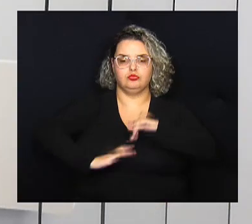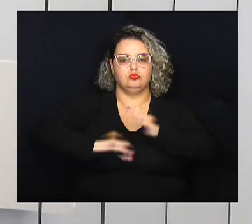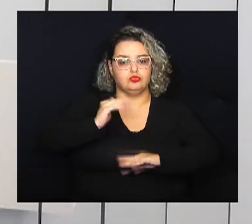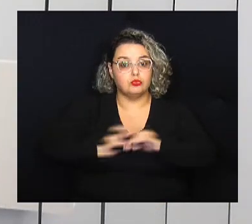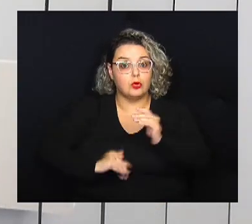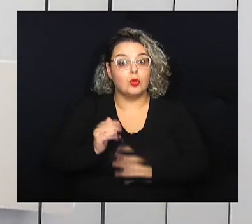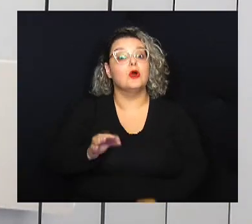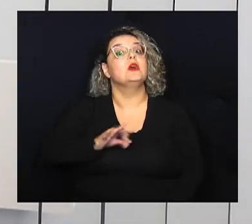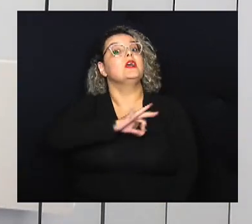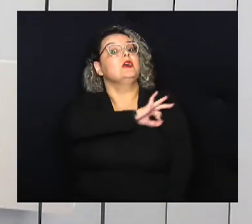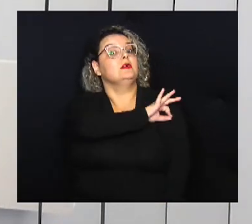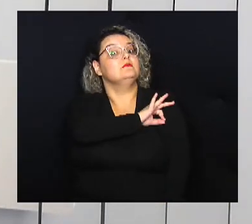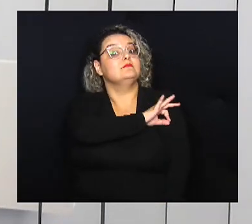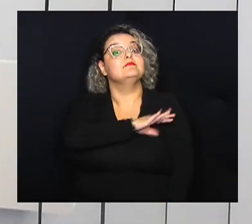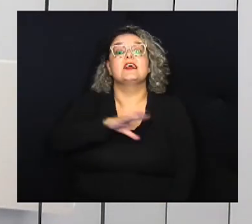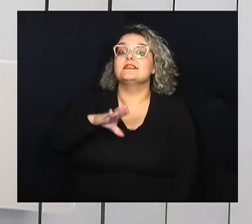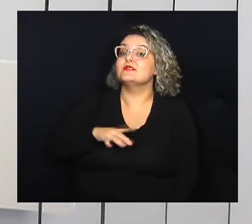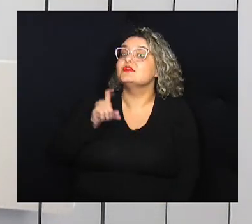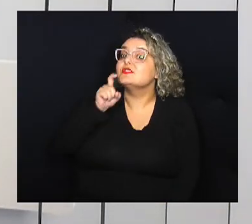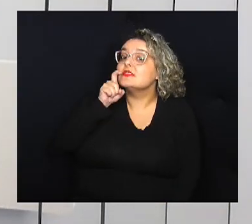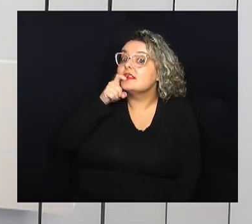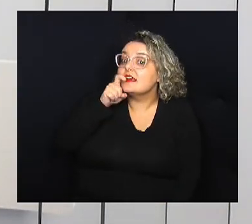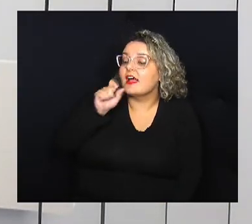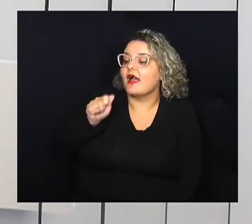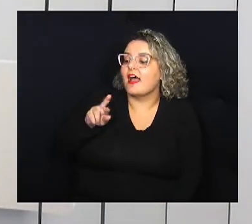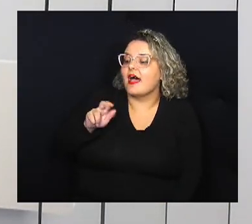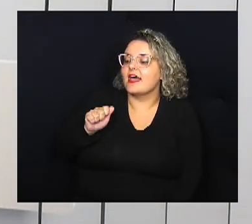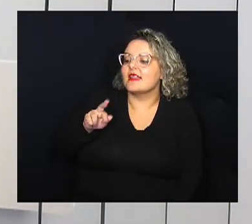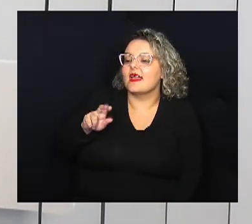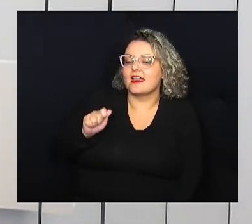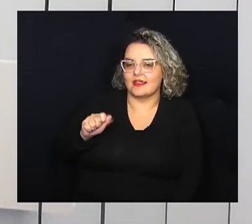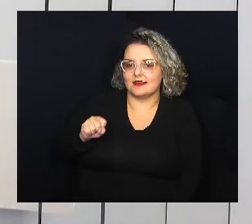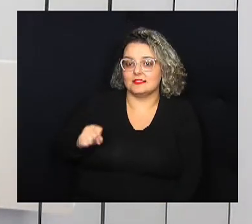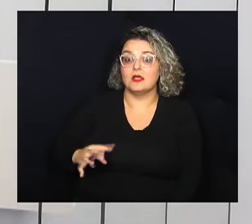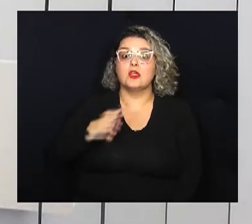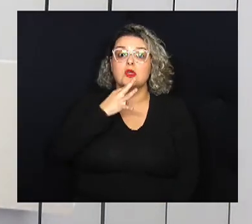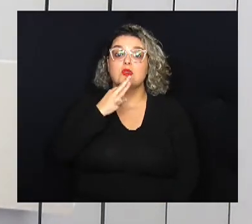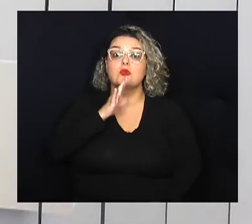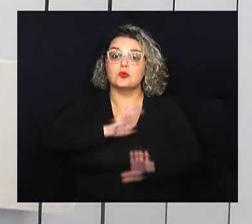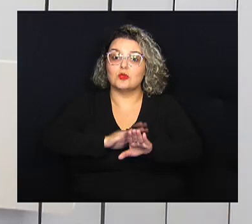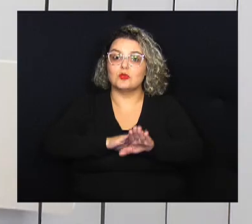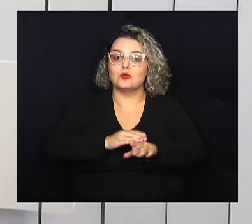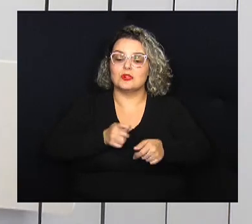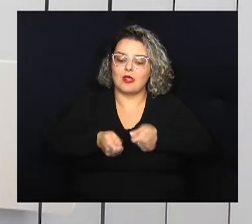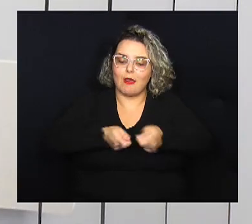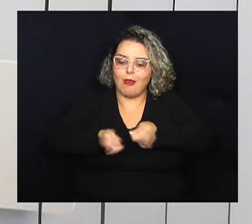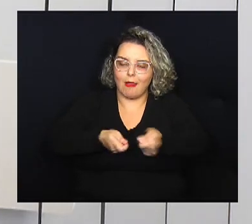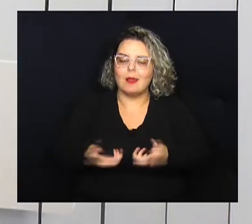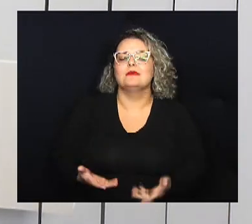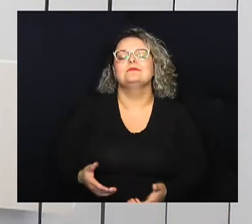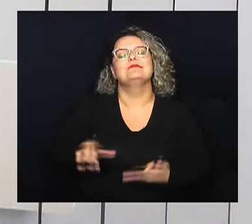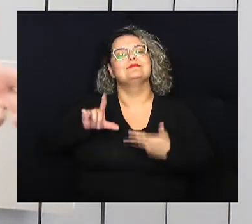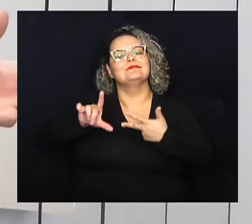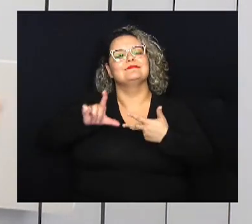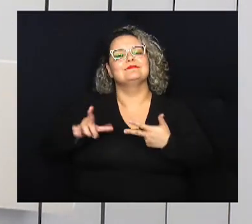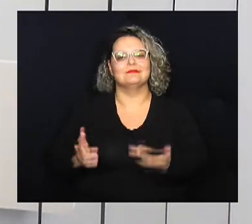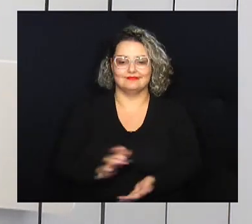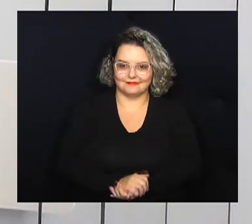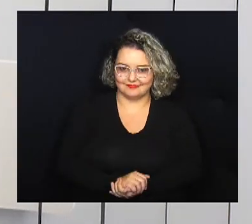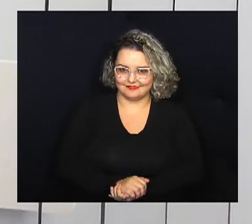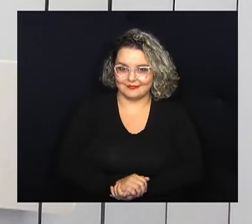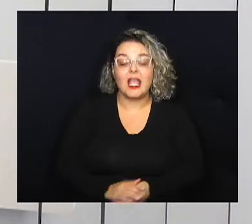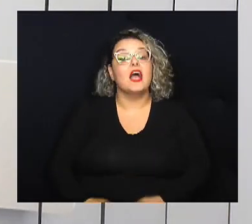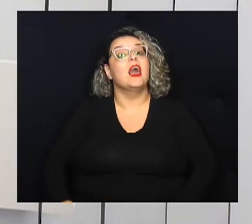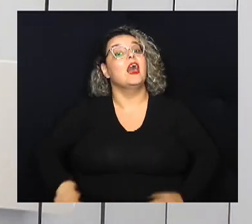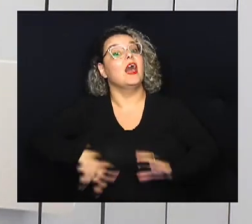da Prefeitura de Araras, que conheceram o funcionamento da Controladoria do Legislativo. A Casa de